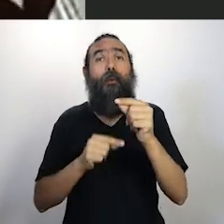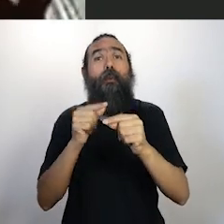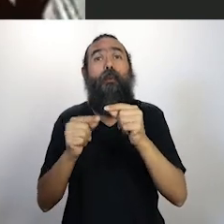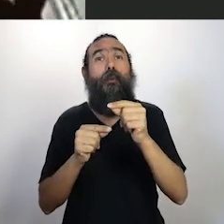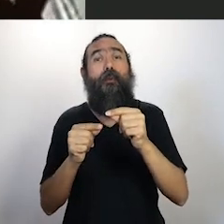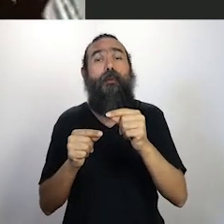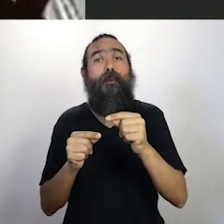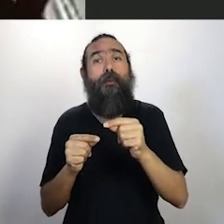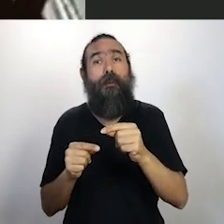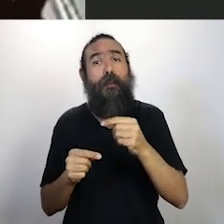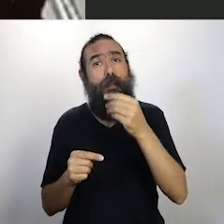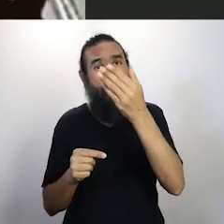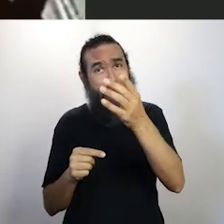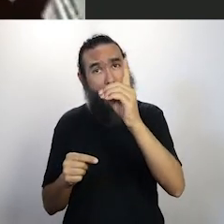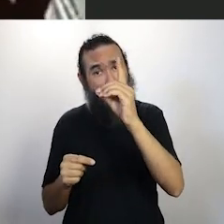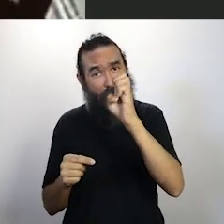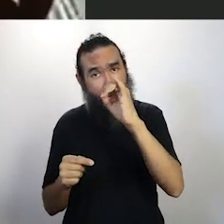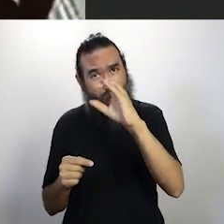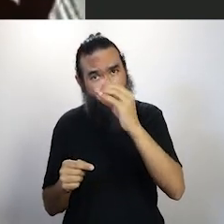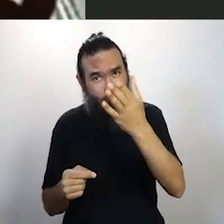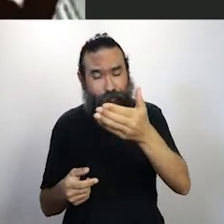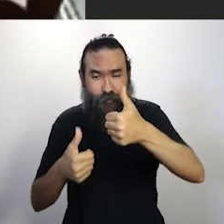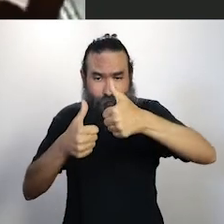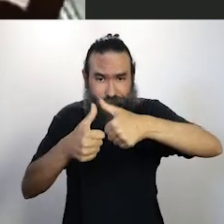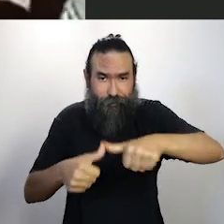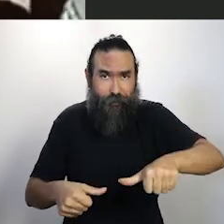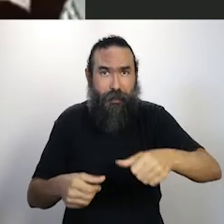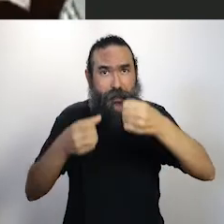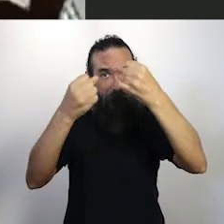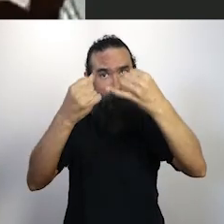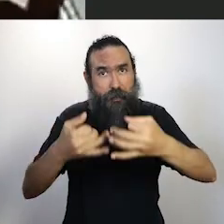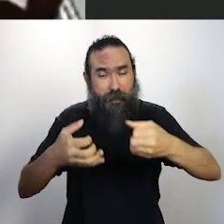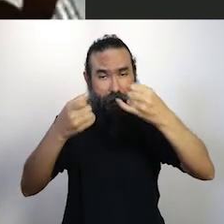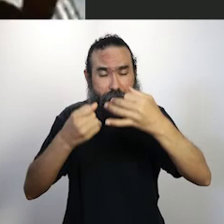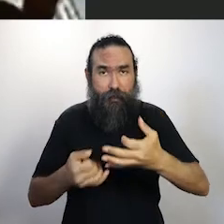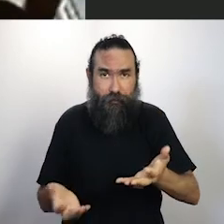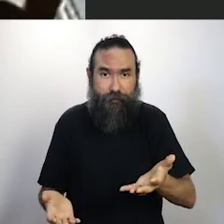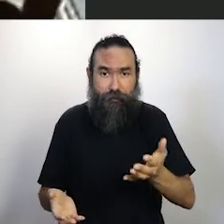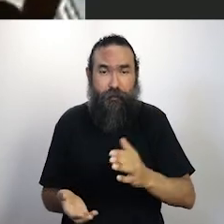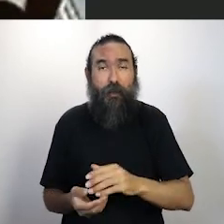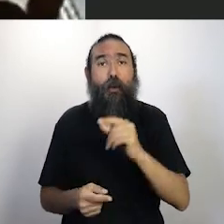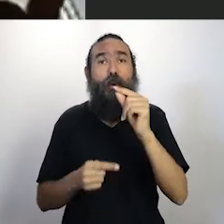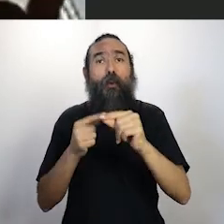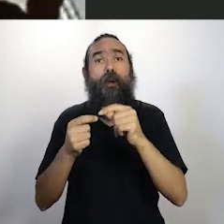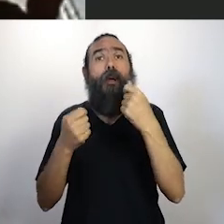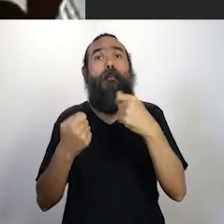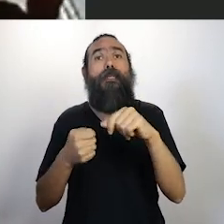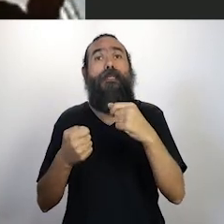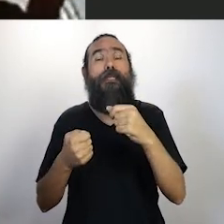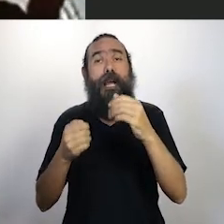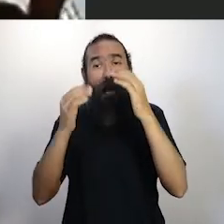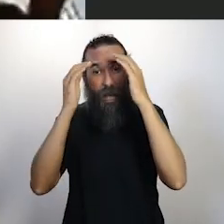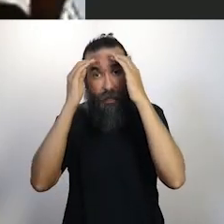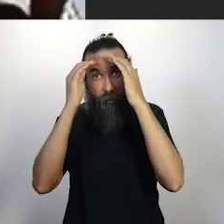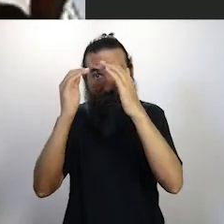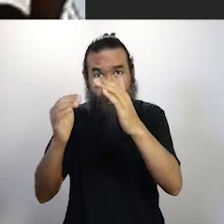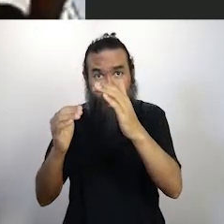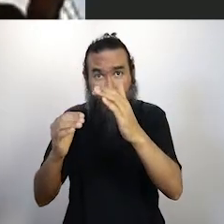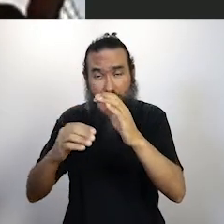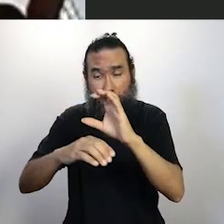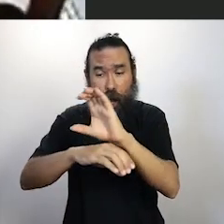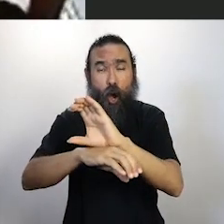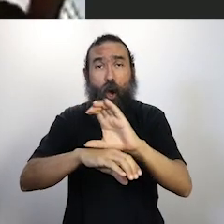uma situação muito prática não é Dércio mas evidentemente que a gente tem que respeitar o princípio constitucional da autonomia dos entes federativos